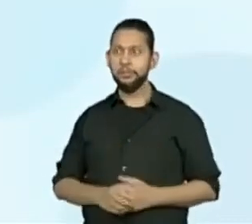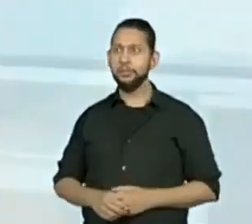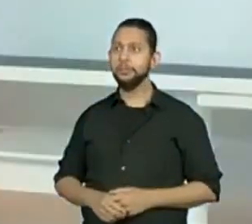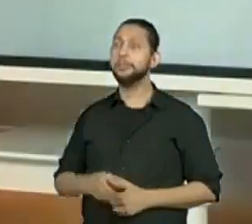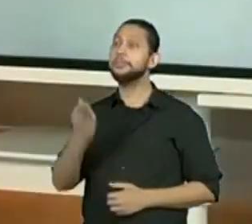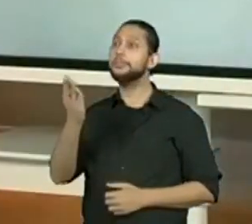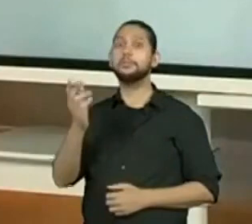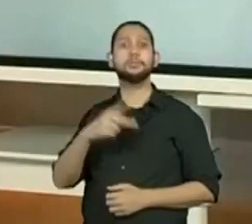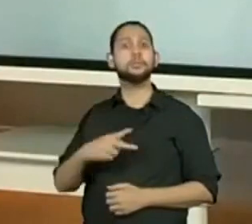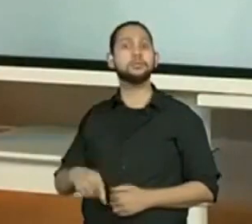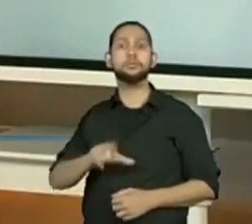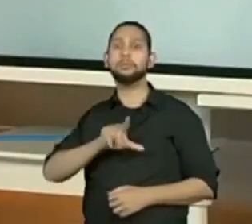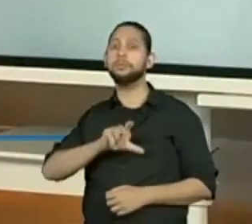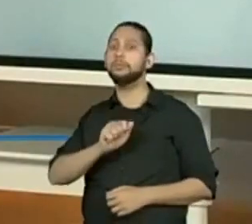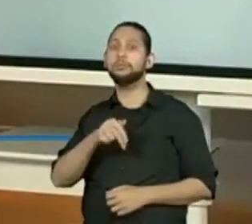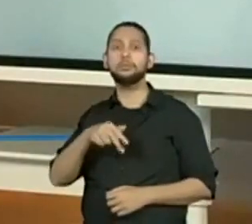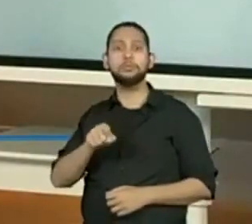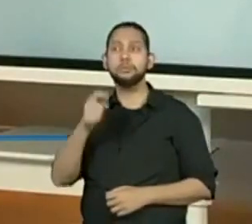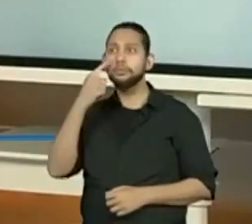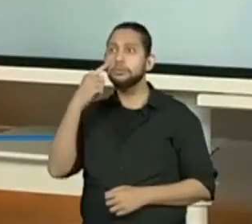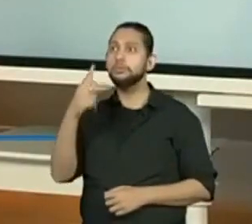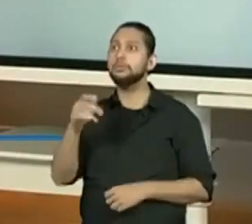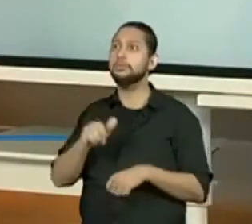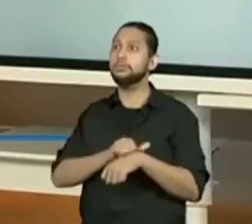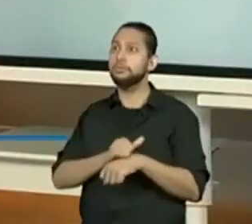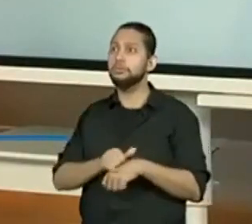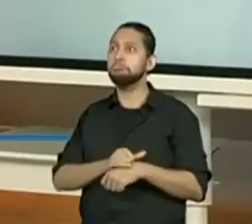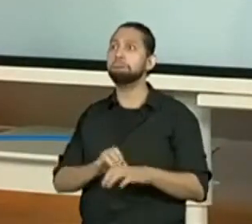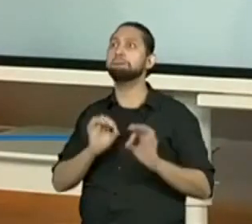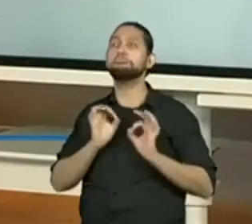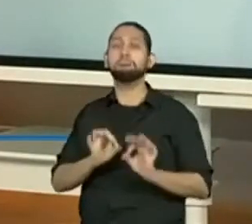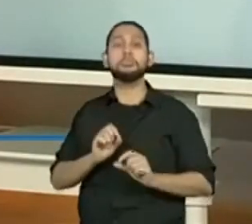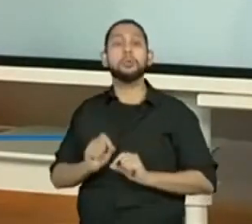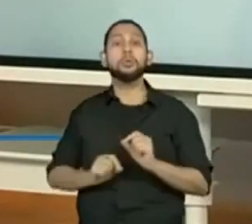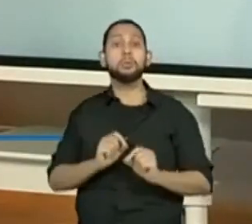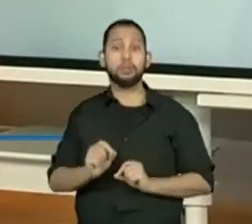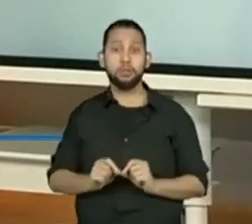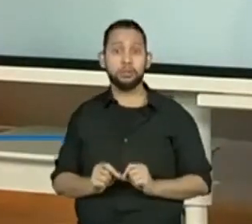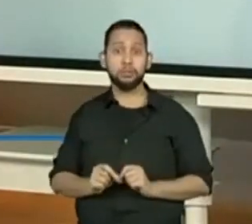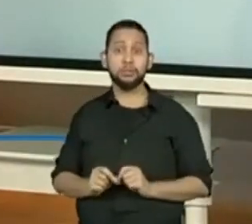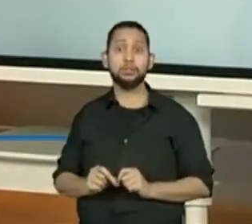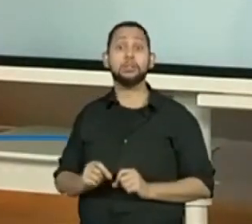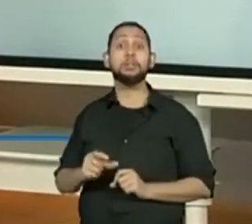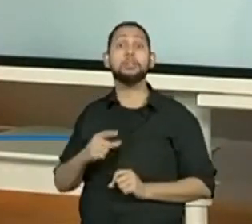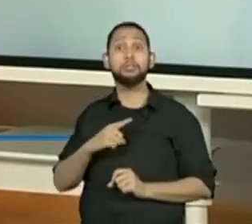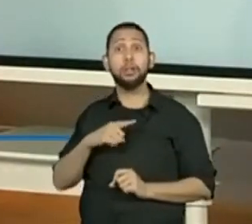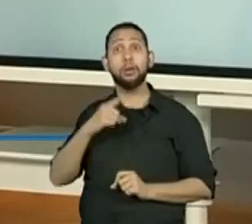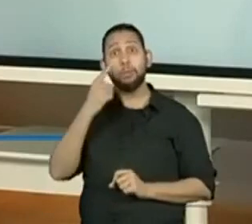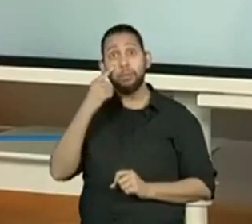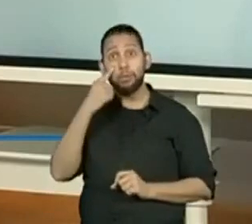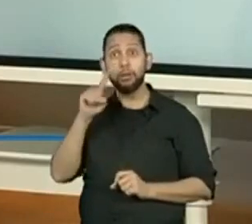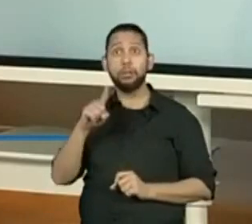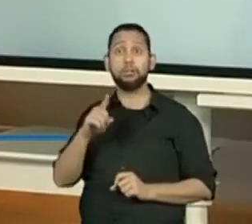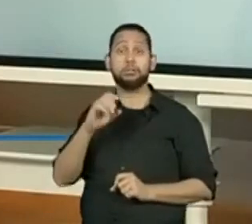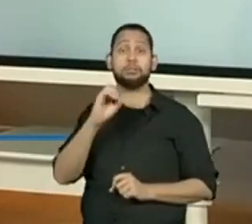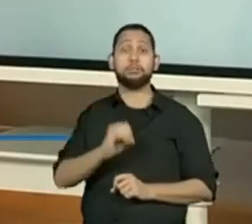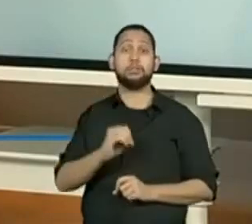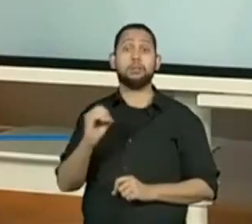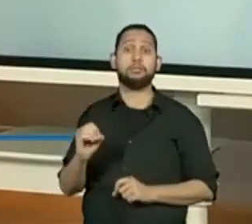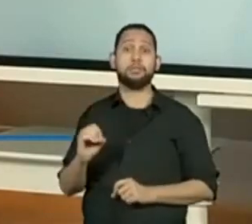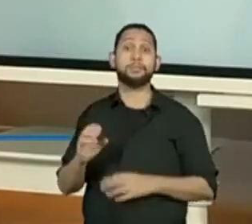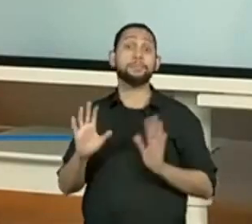estratégia que eu acho que os alunos dela trouxeram isso que é aumentar a quantidade de zeros número